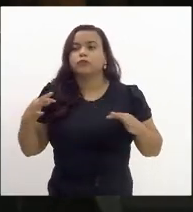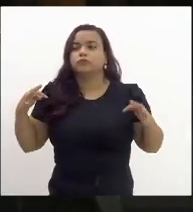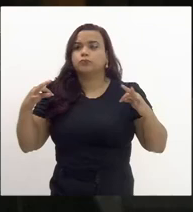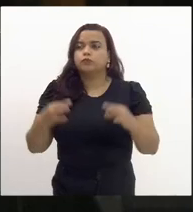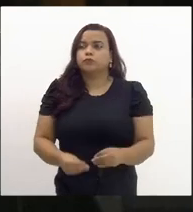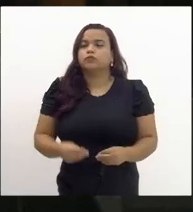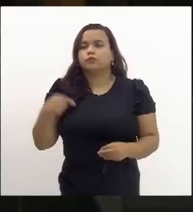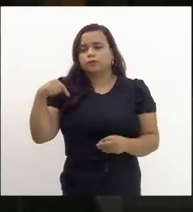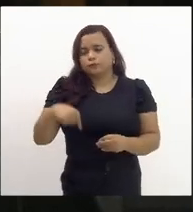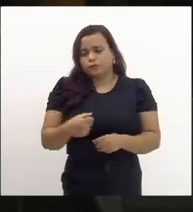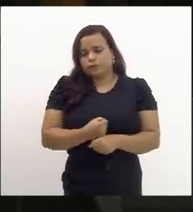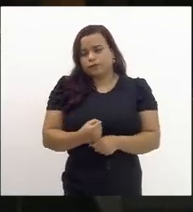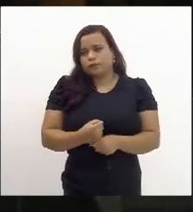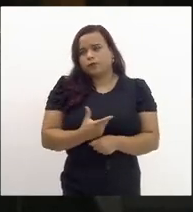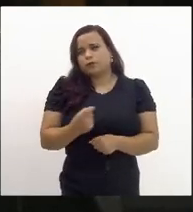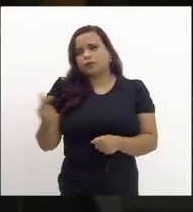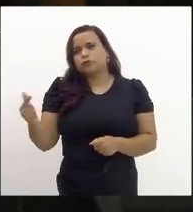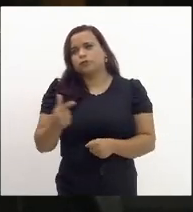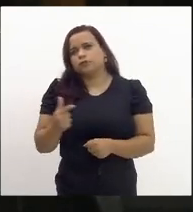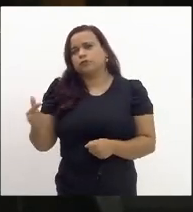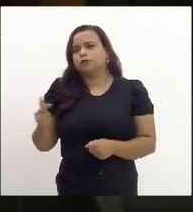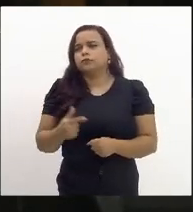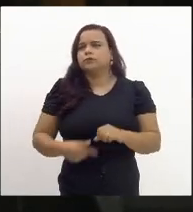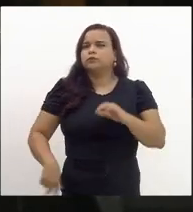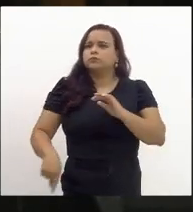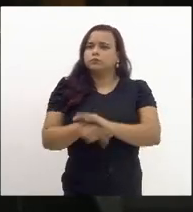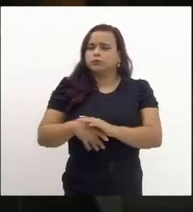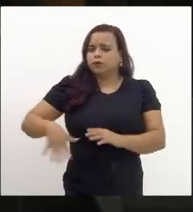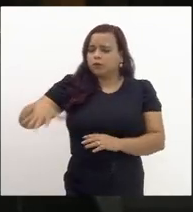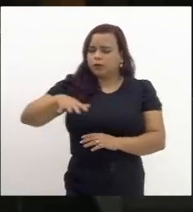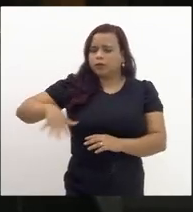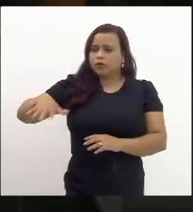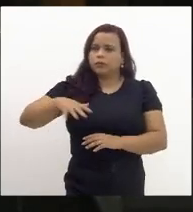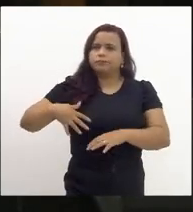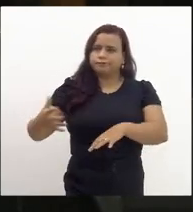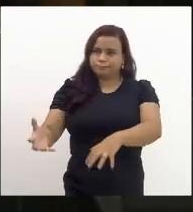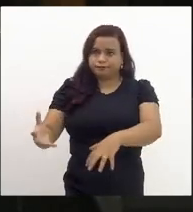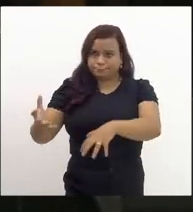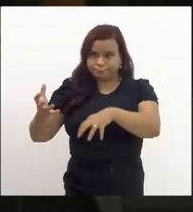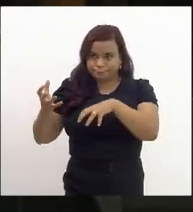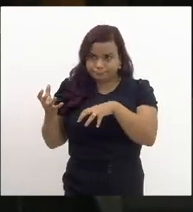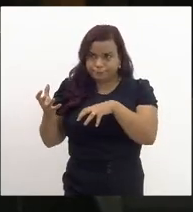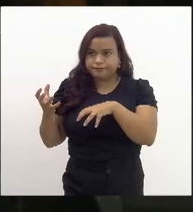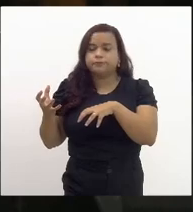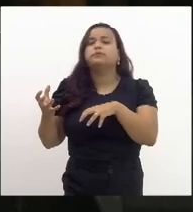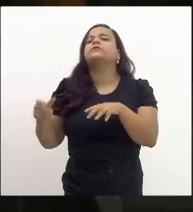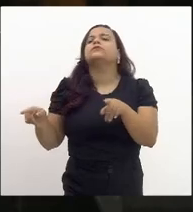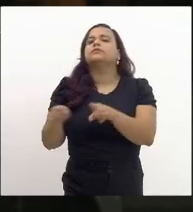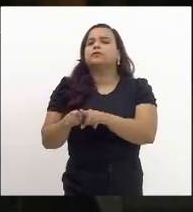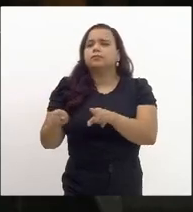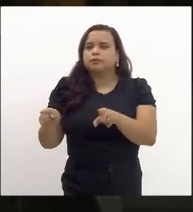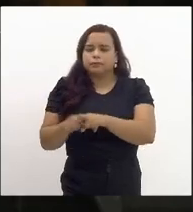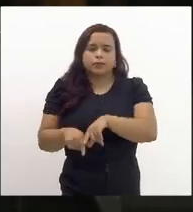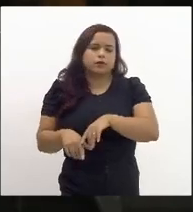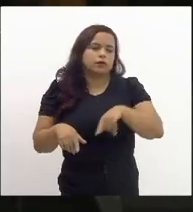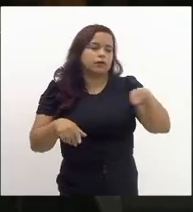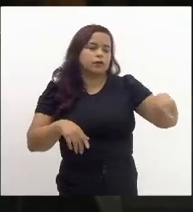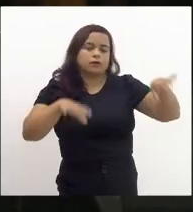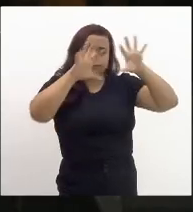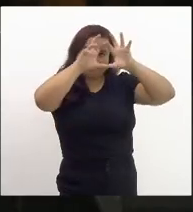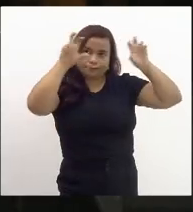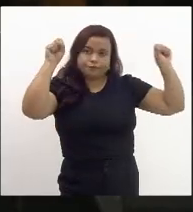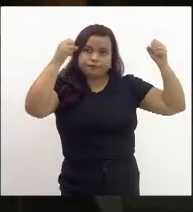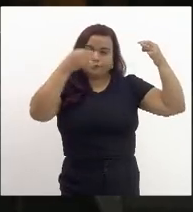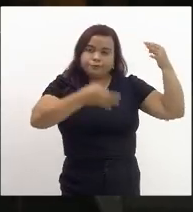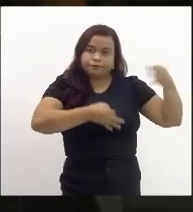desse ano, quer seja no âmbito do Parlamento, quer seja no âmbito do Tribunal de